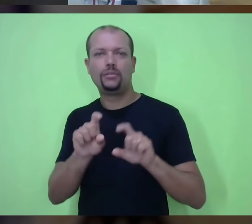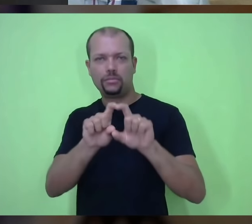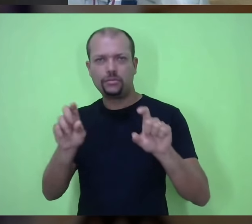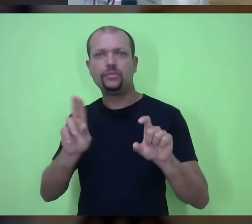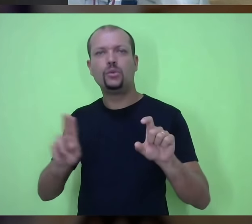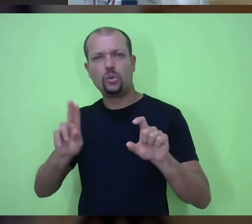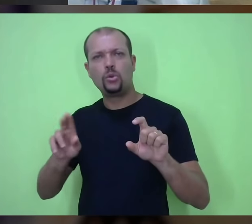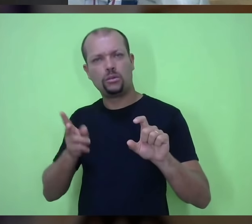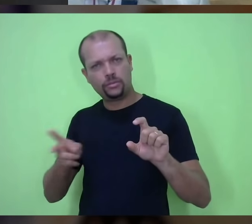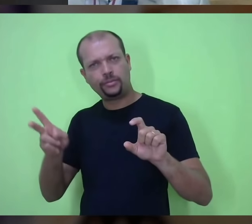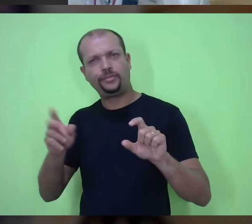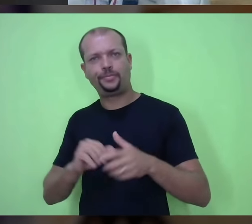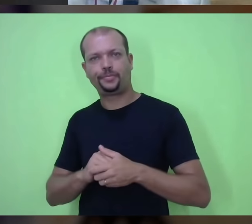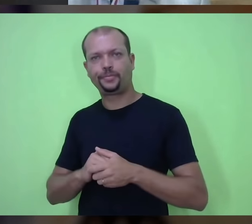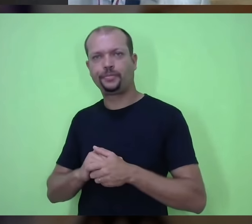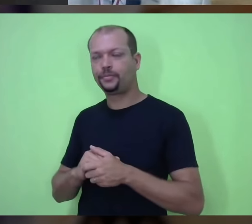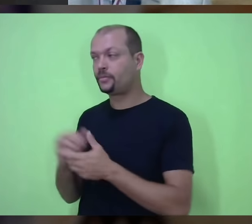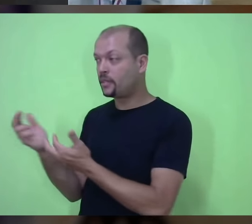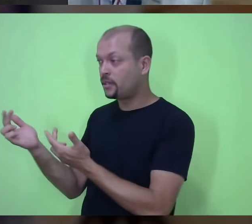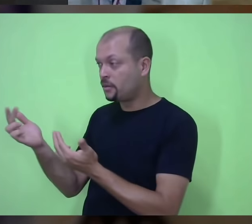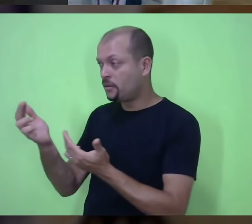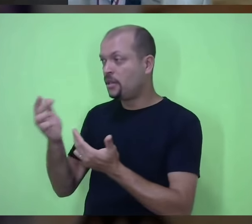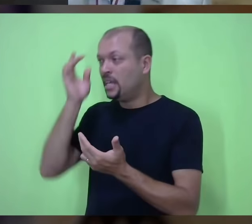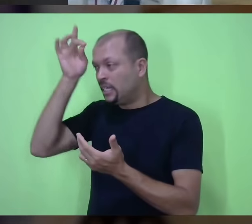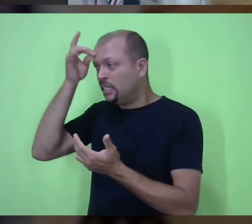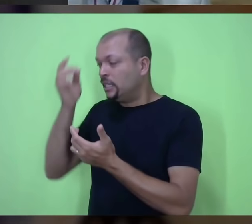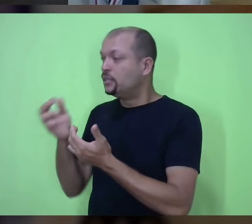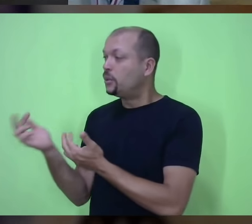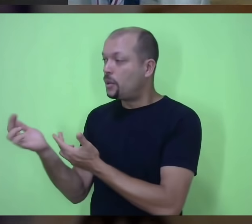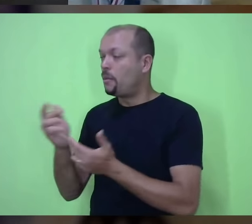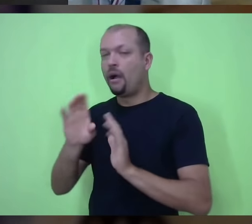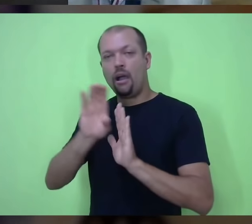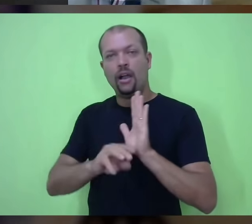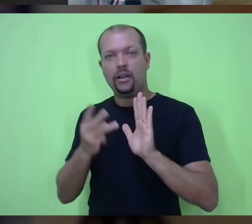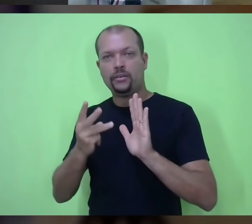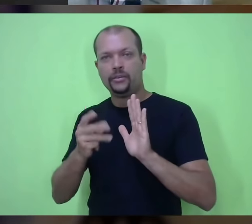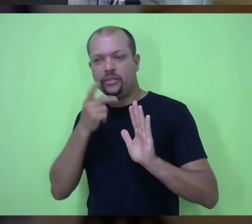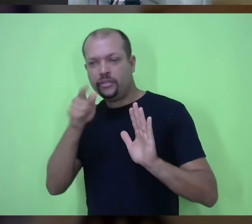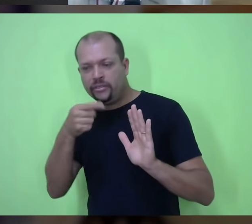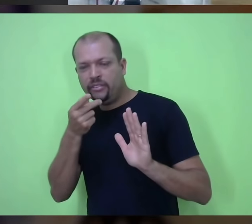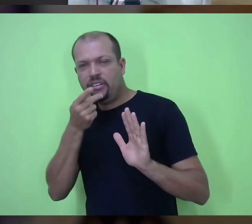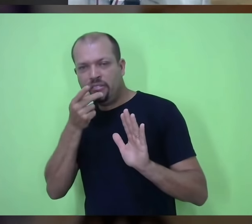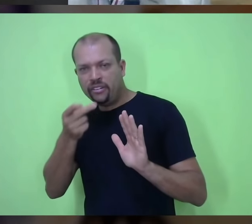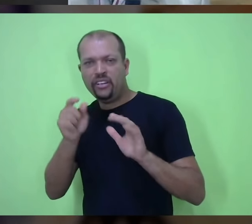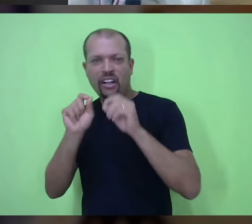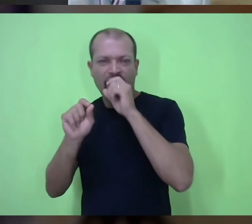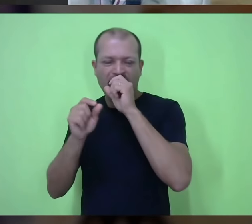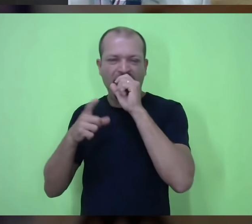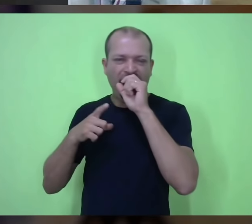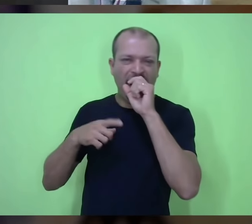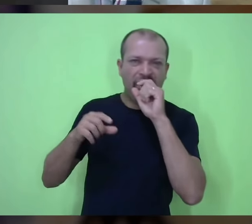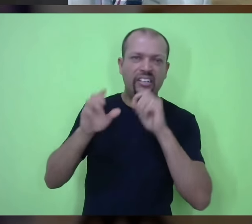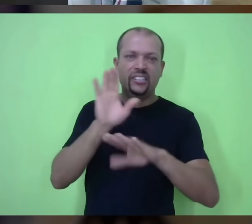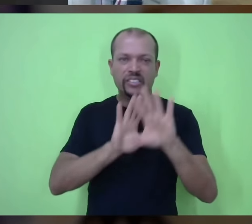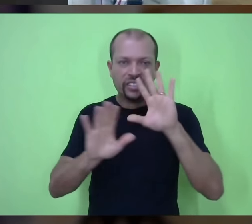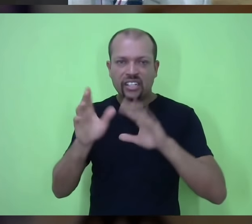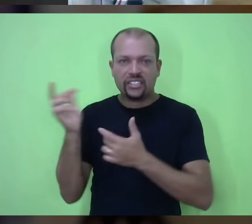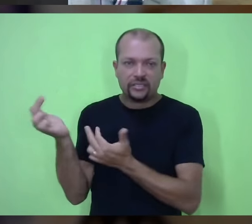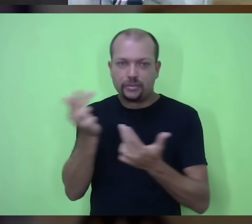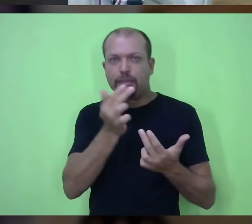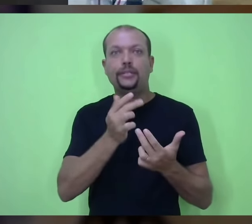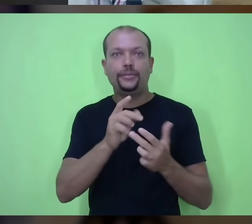expressão irmãos também. Ele fala, santos irmãos, é assim que ele abre o capítulo 3. Depois ele fala, tende cuidado,